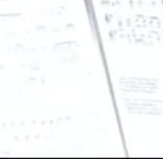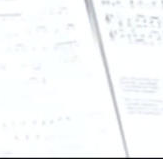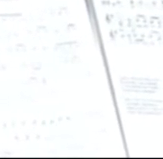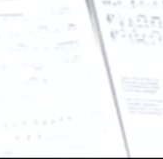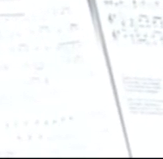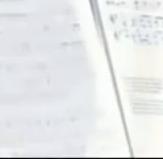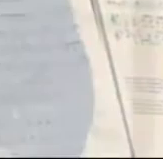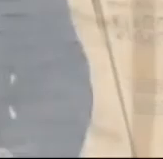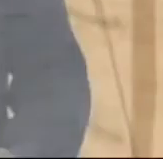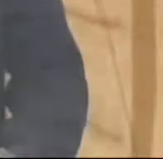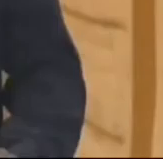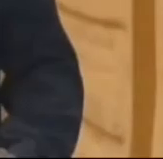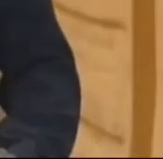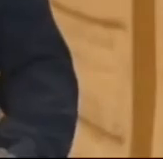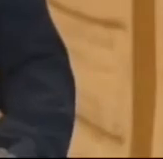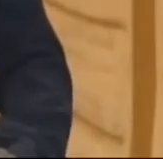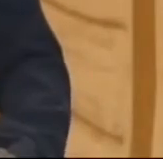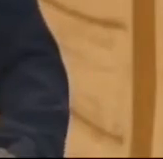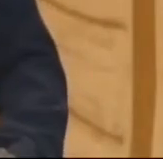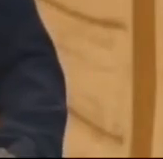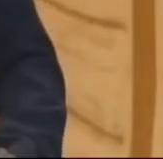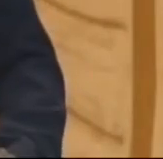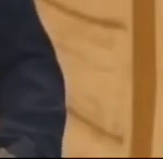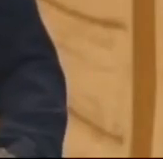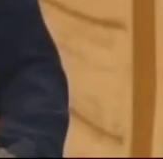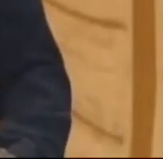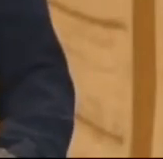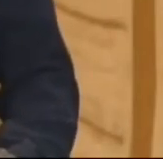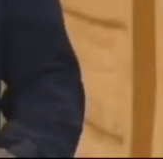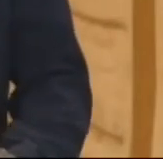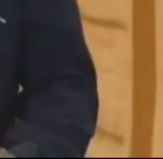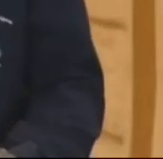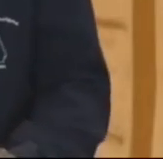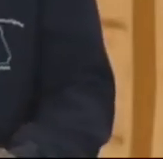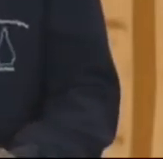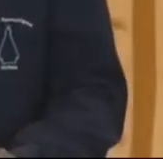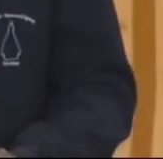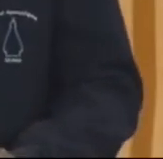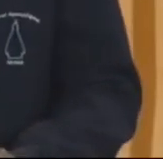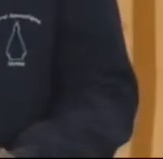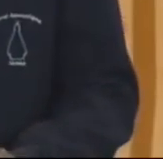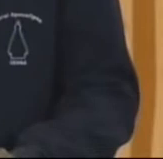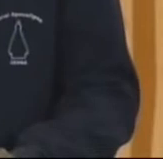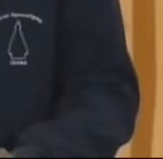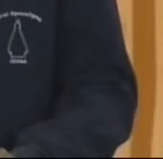Deus. Comigo engrandecei ao Senhor Deus.